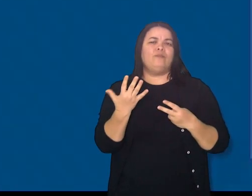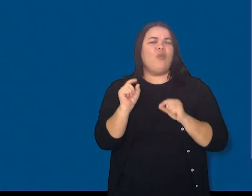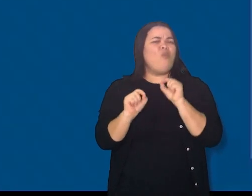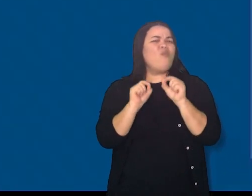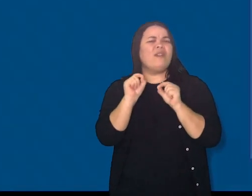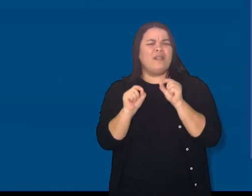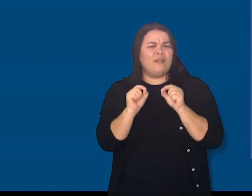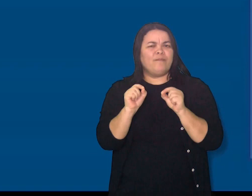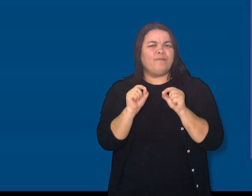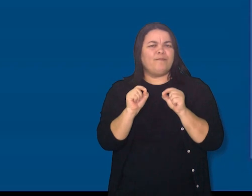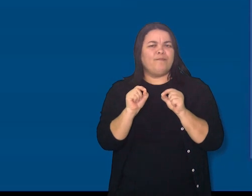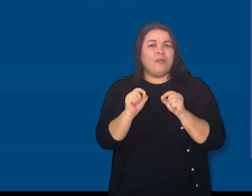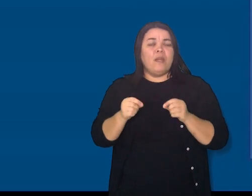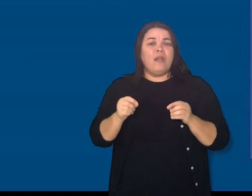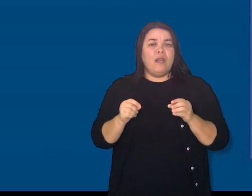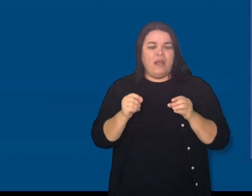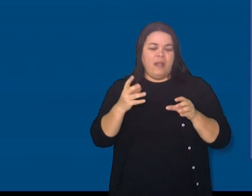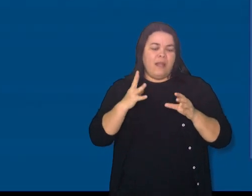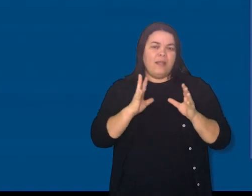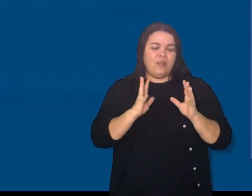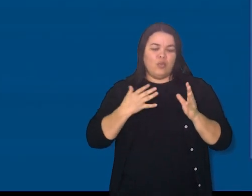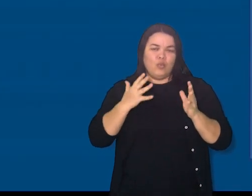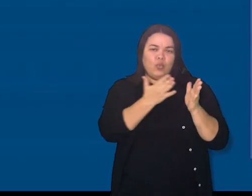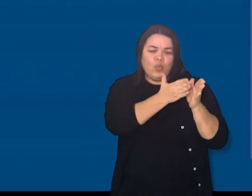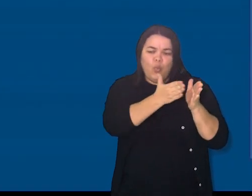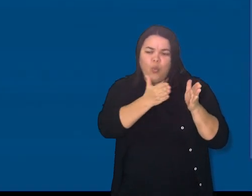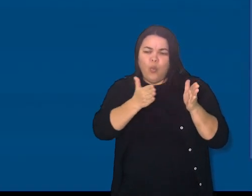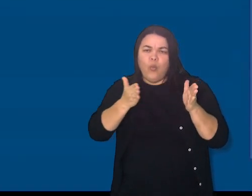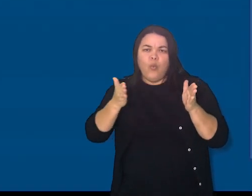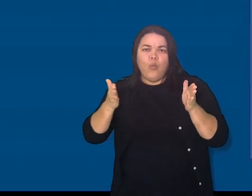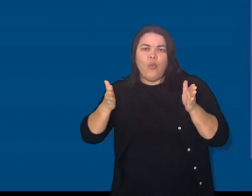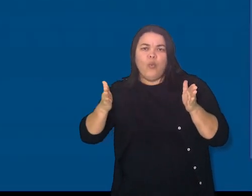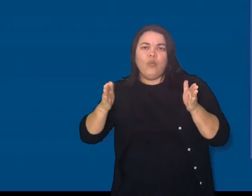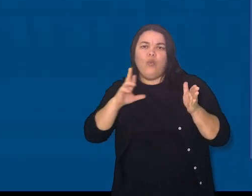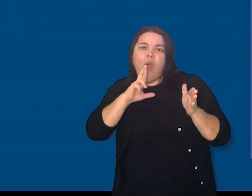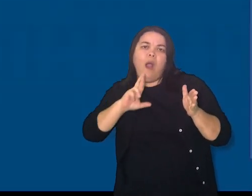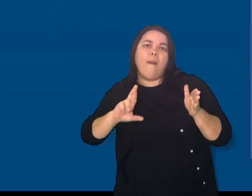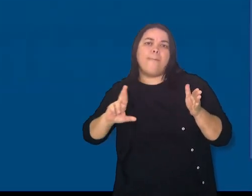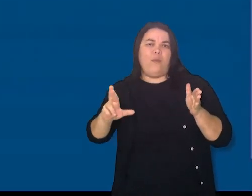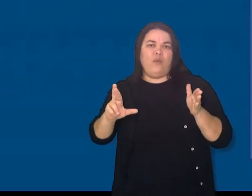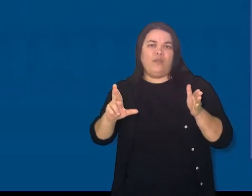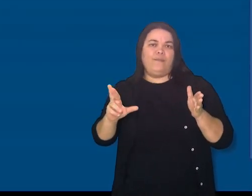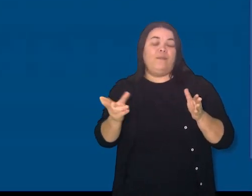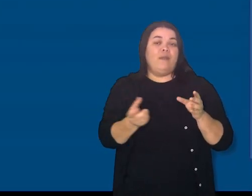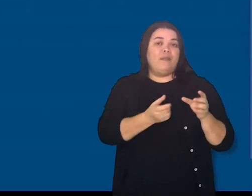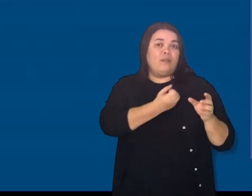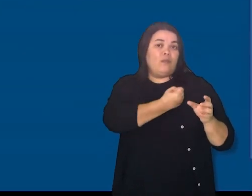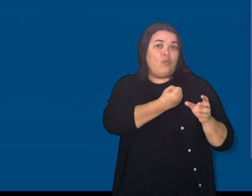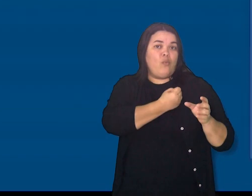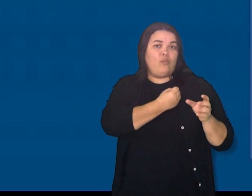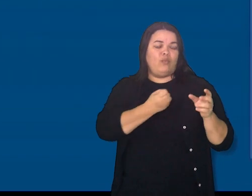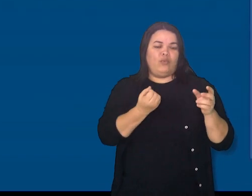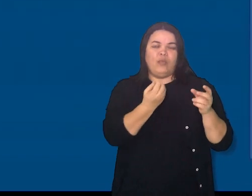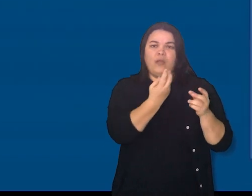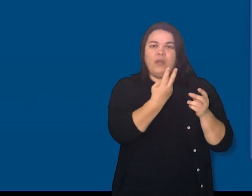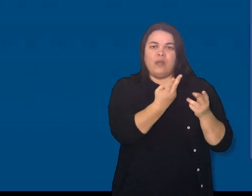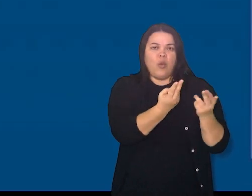Ora, potenciação nada mais é do que o resultado, né, obtido pelo produto de fatores